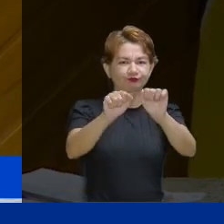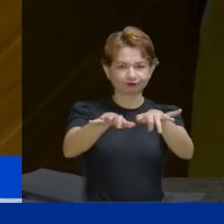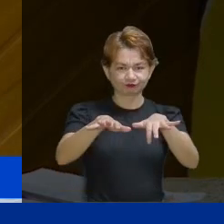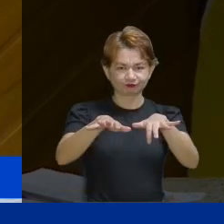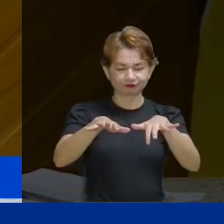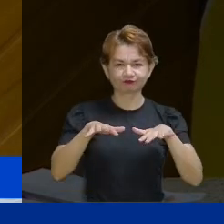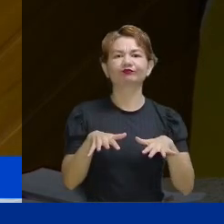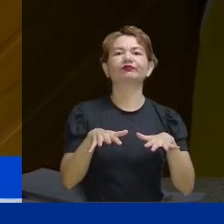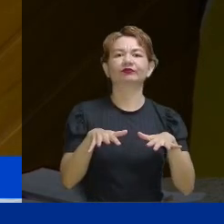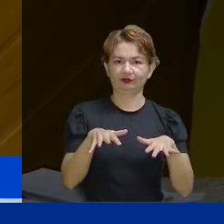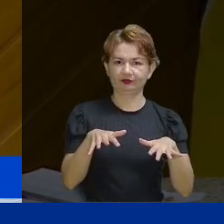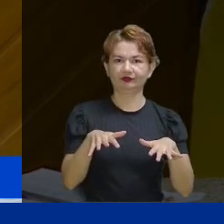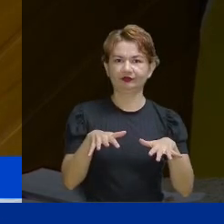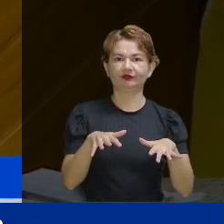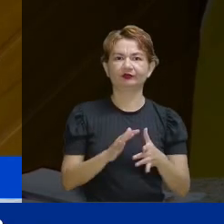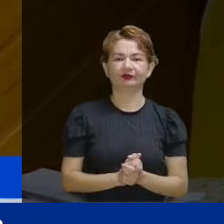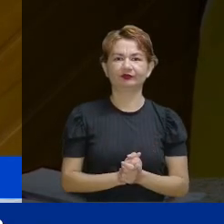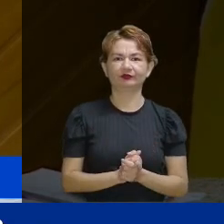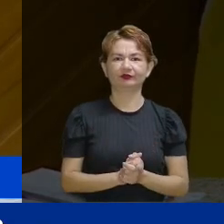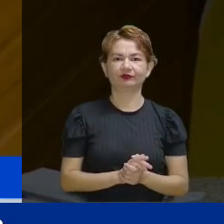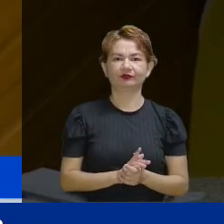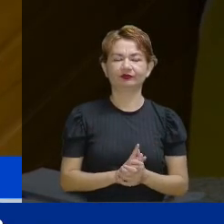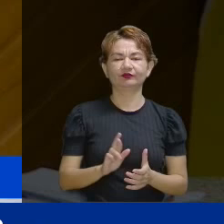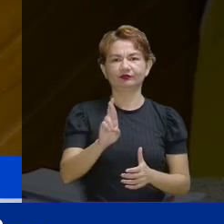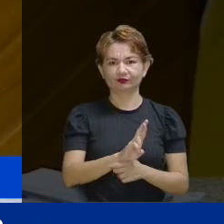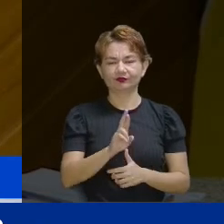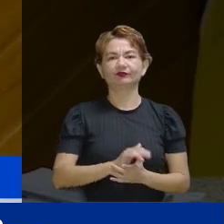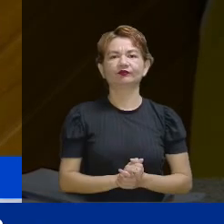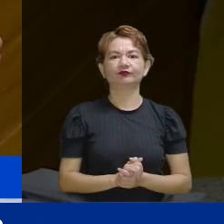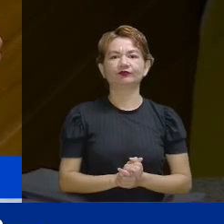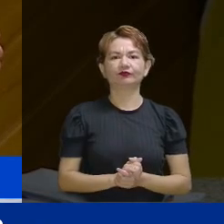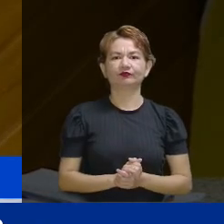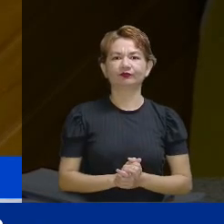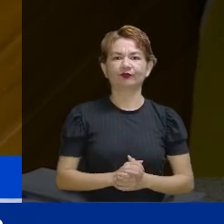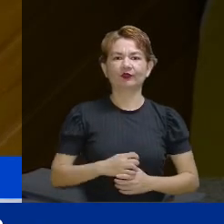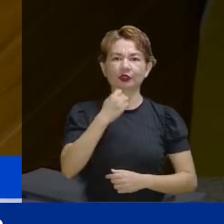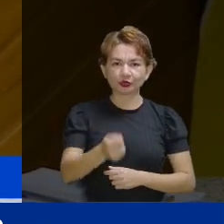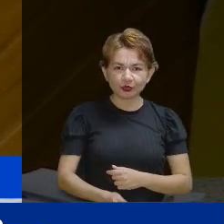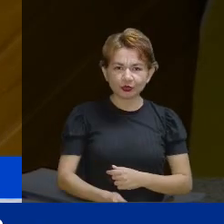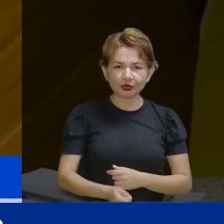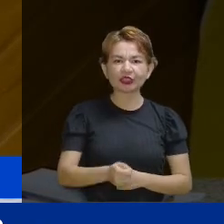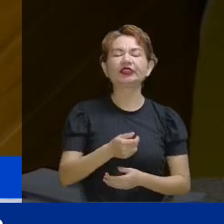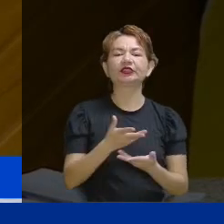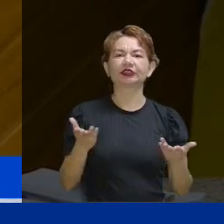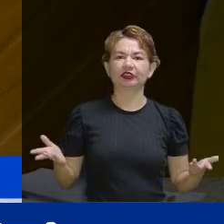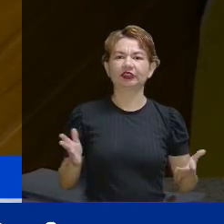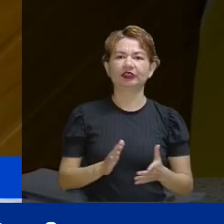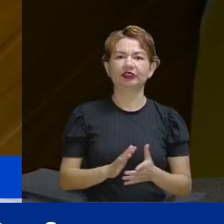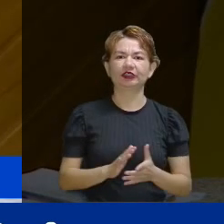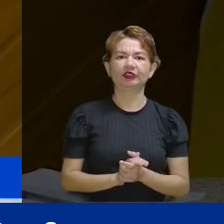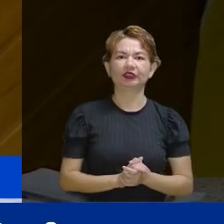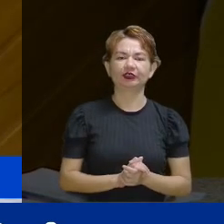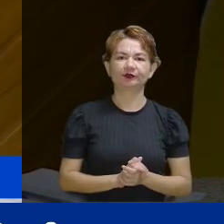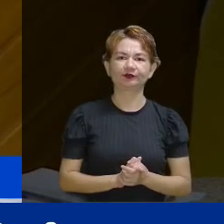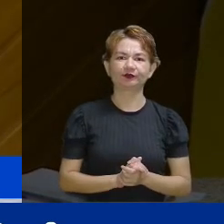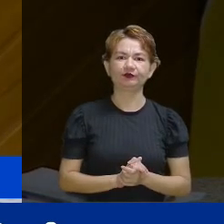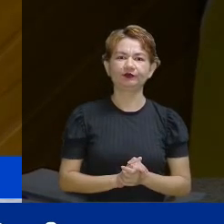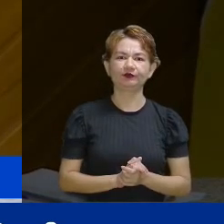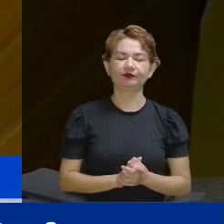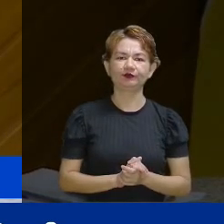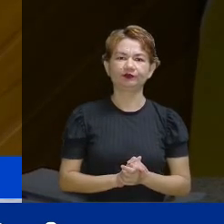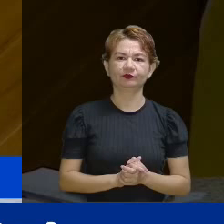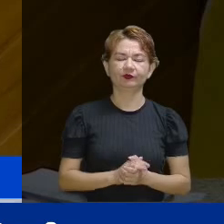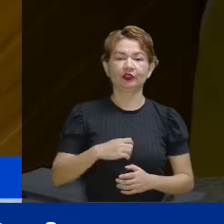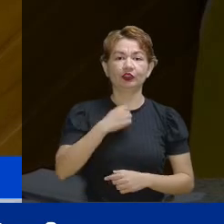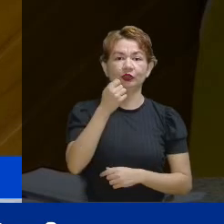sessões. Então, a Procuradoria, os nossos juízes, as nossas juízas, membros da Corte, os